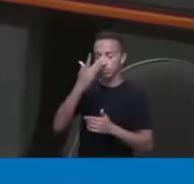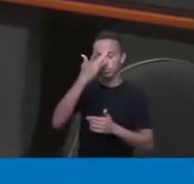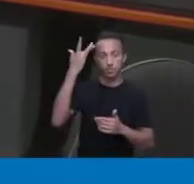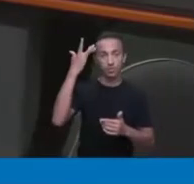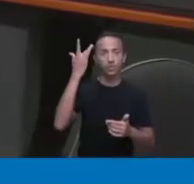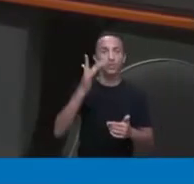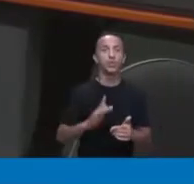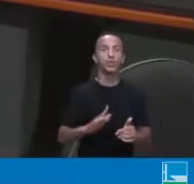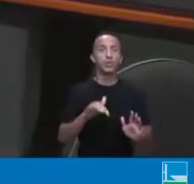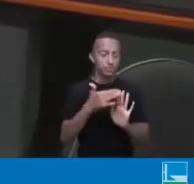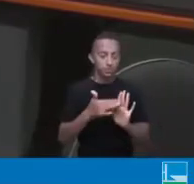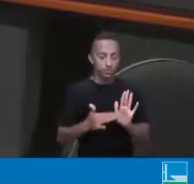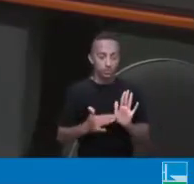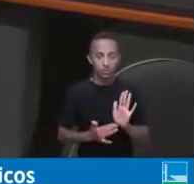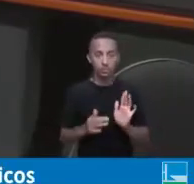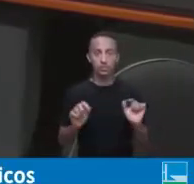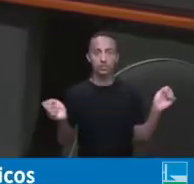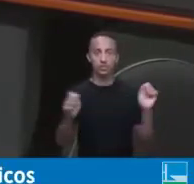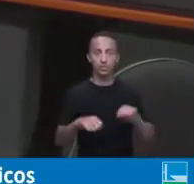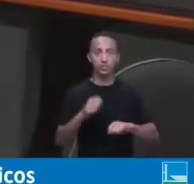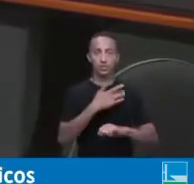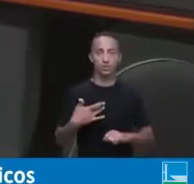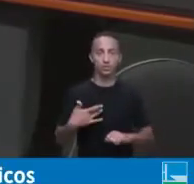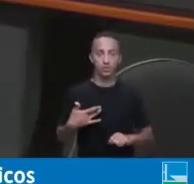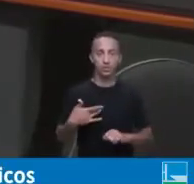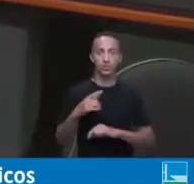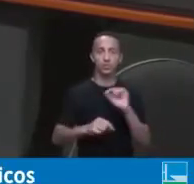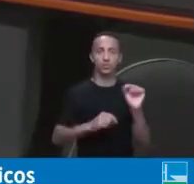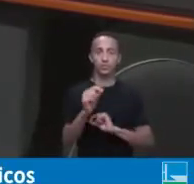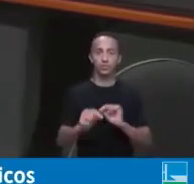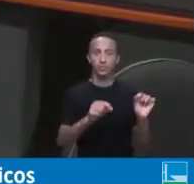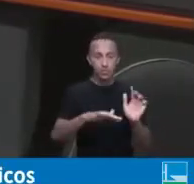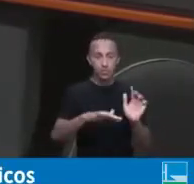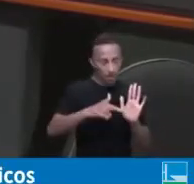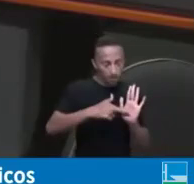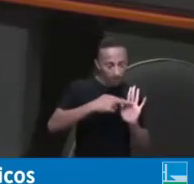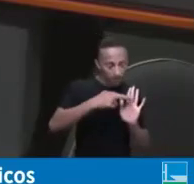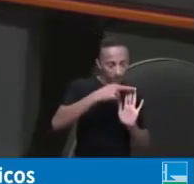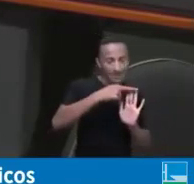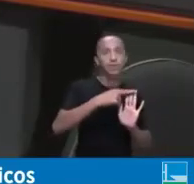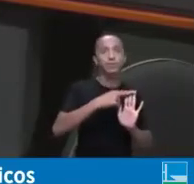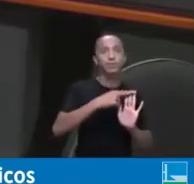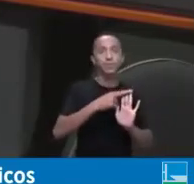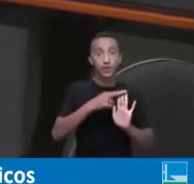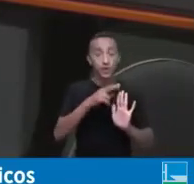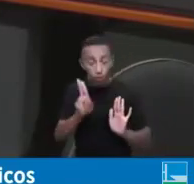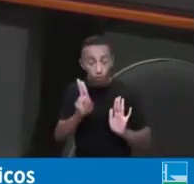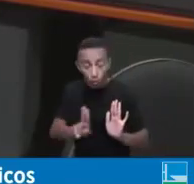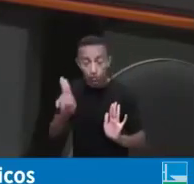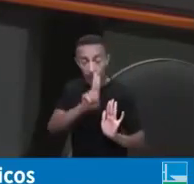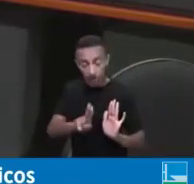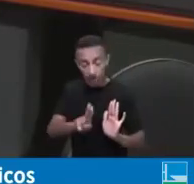de saúde. Defendemos o amplo conhecimento da CIF para uso correto e adequado de todos os instrumentos